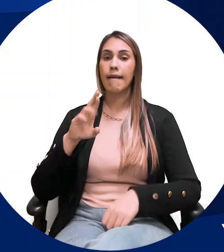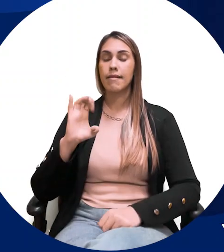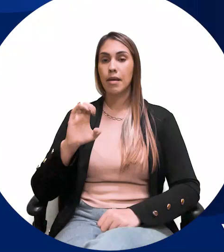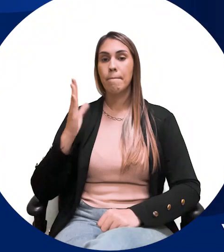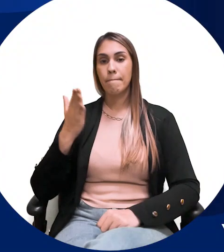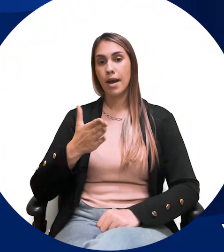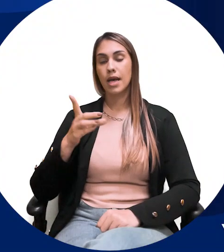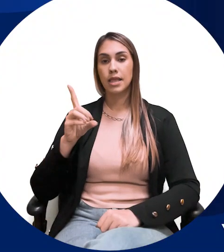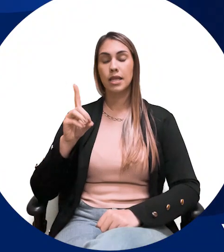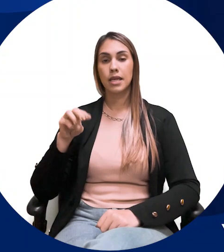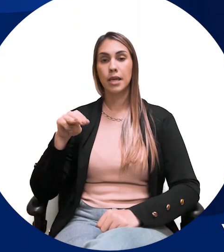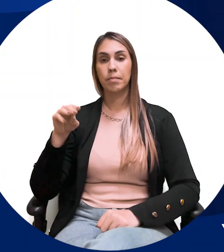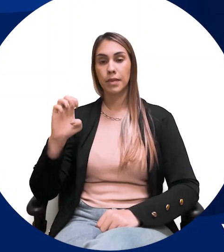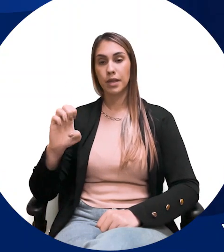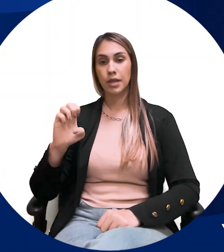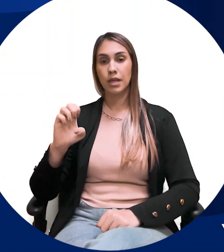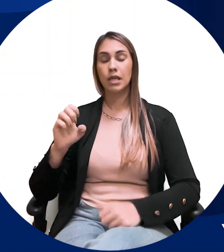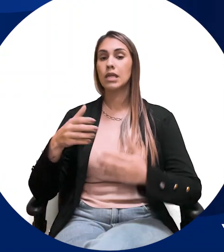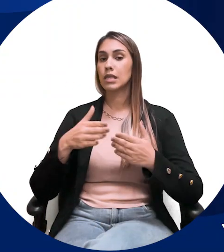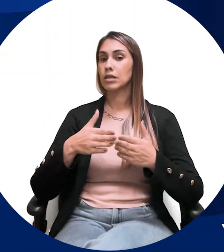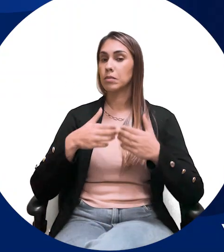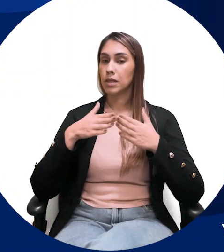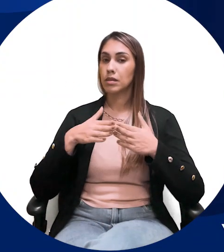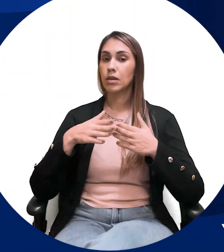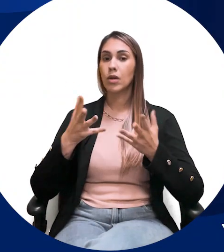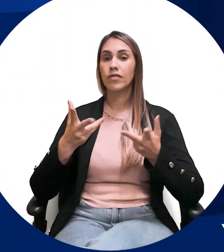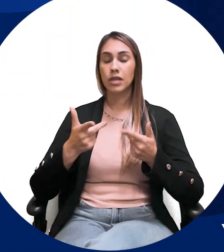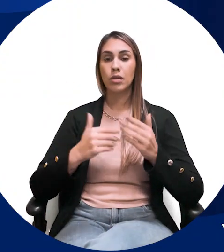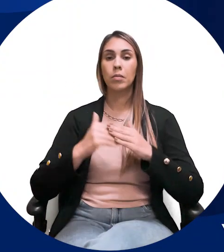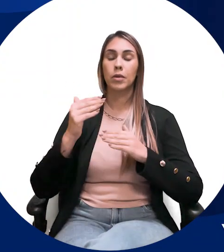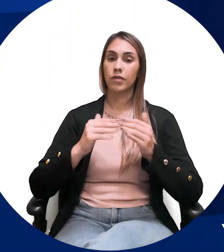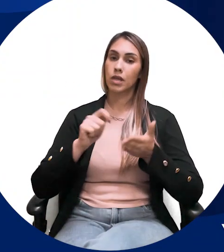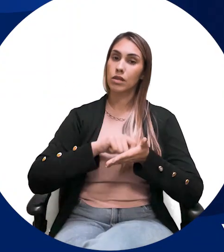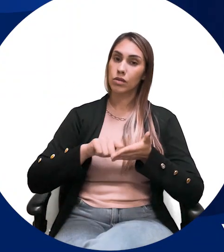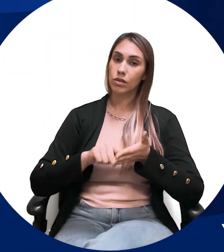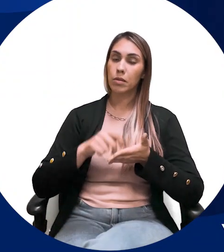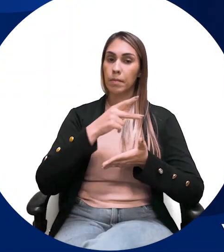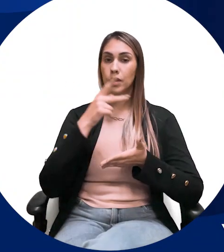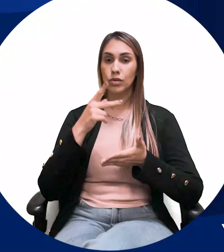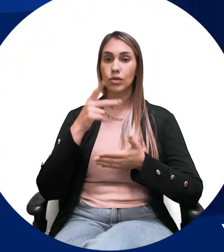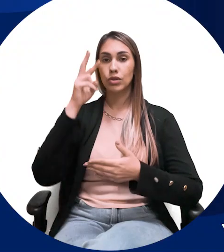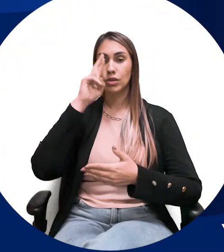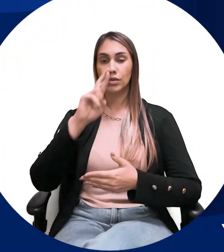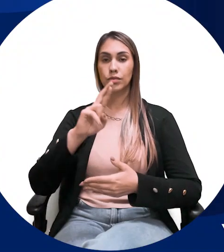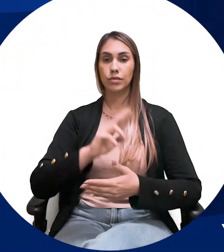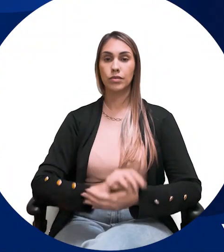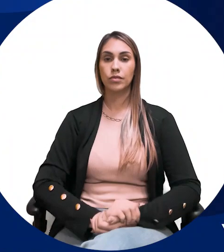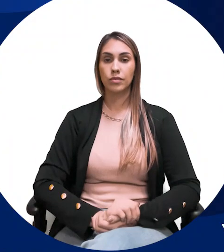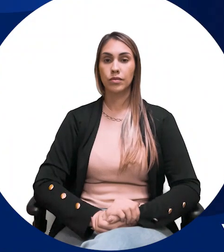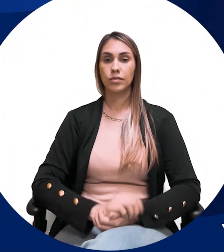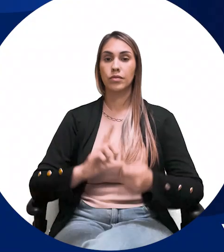da DRE/DME. Para o caso de dispensa para qualificação profissional, deverá ser assinada pelo servidor e